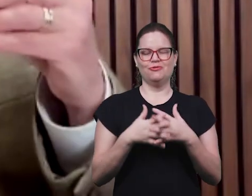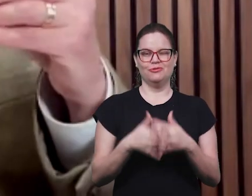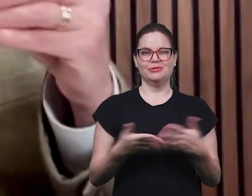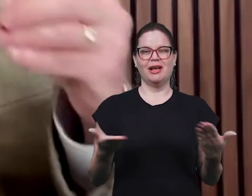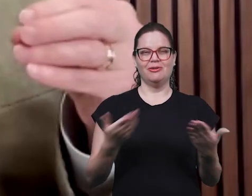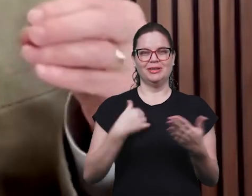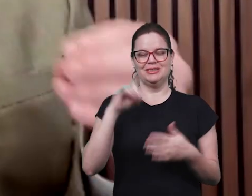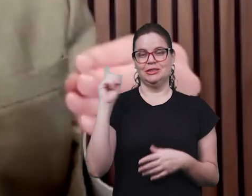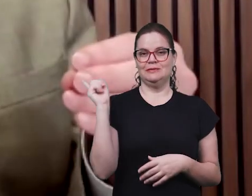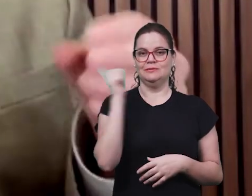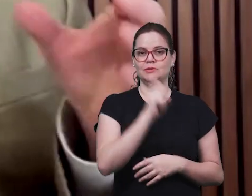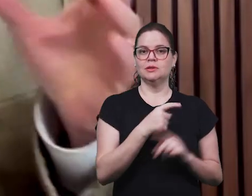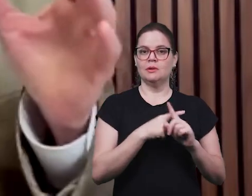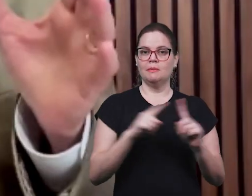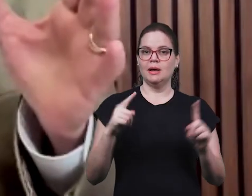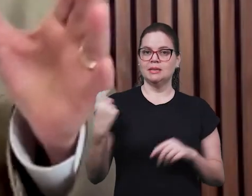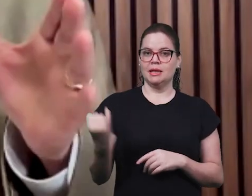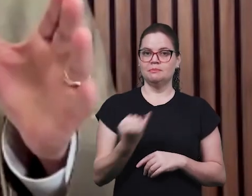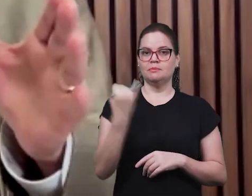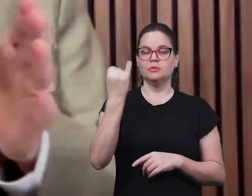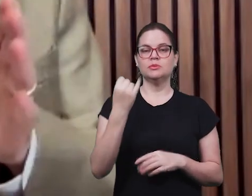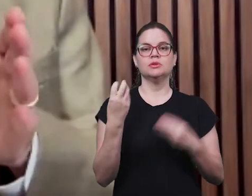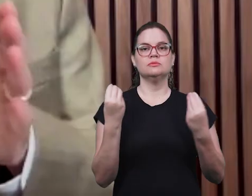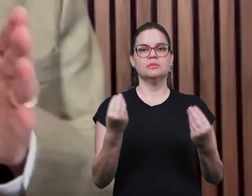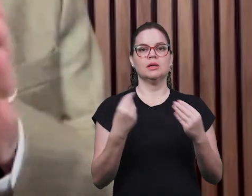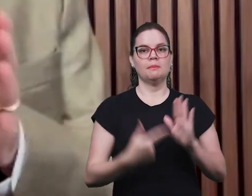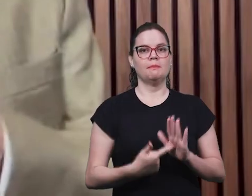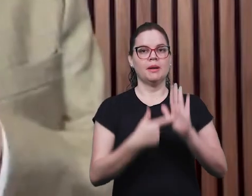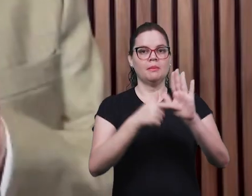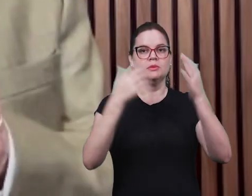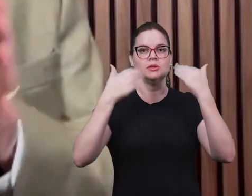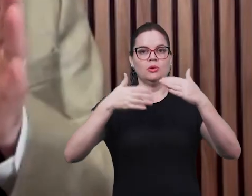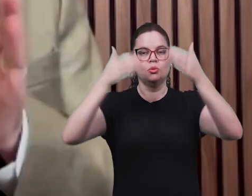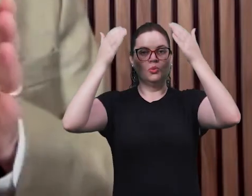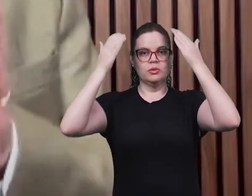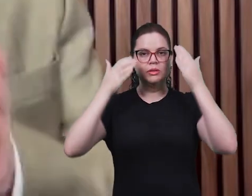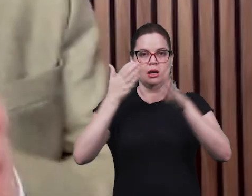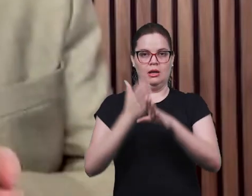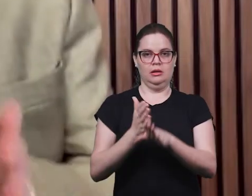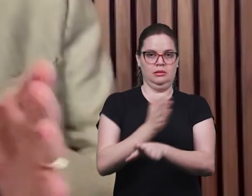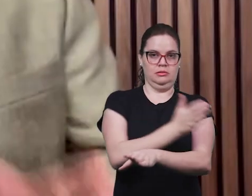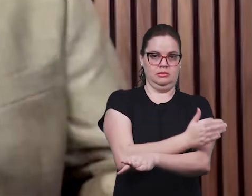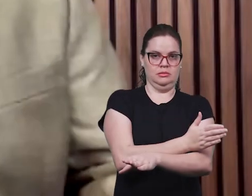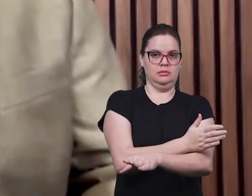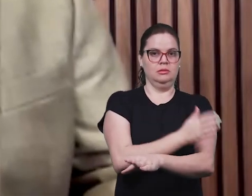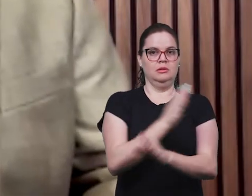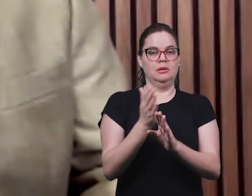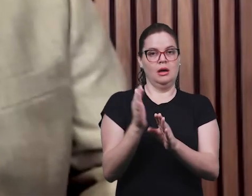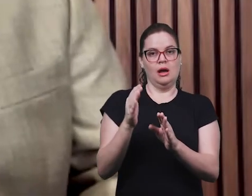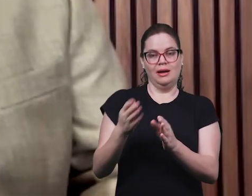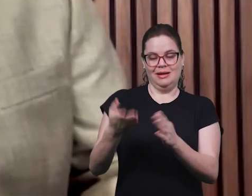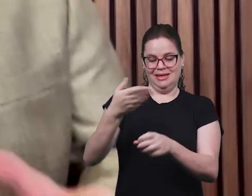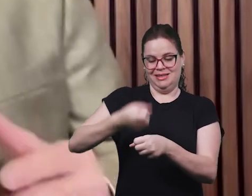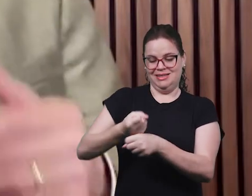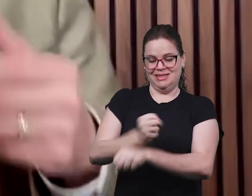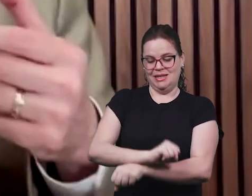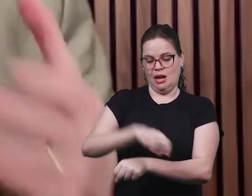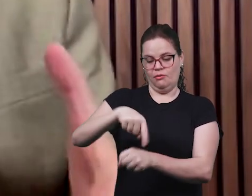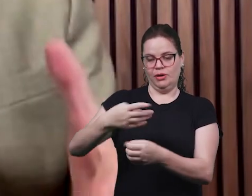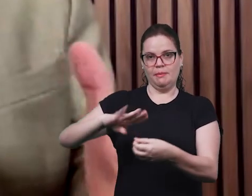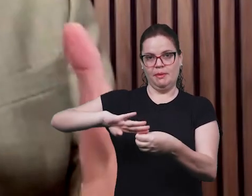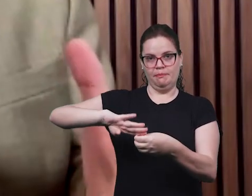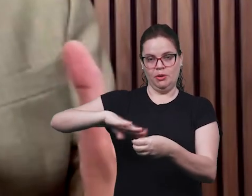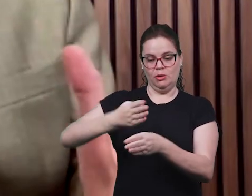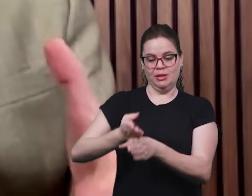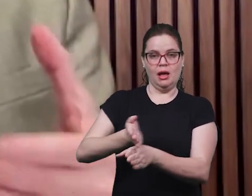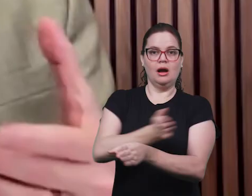momento, eles são importantes para mostrar os reis que antecederam a chegada do cativeiro babilônico e o